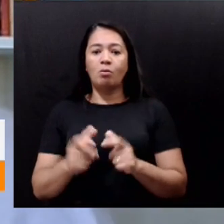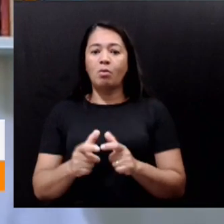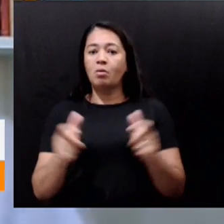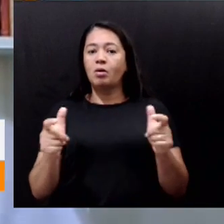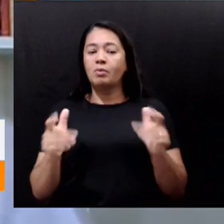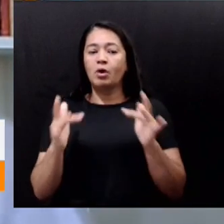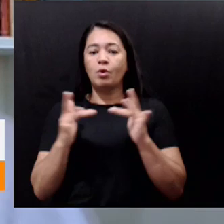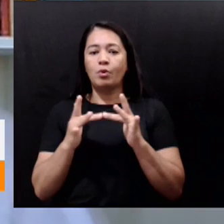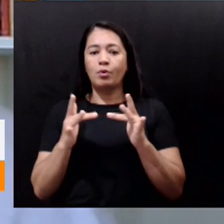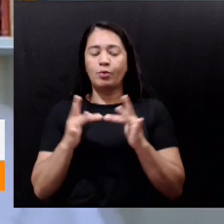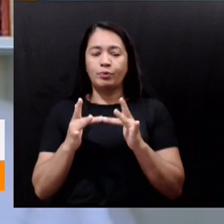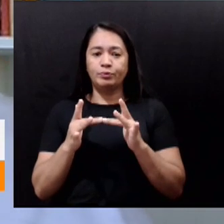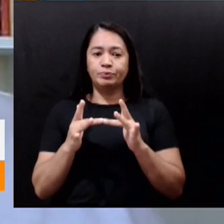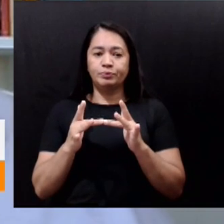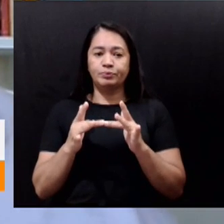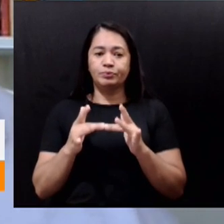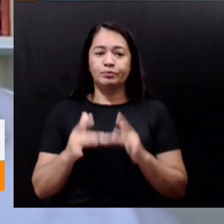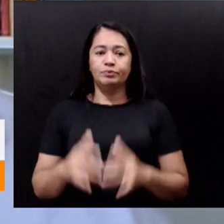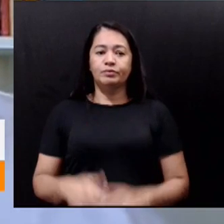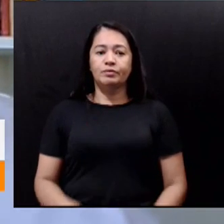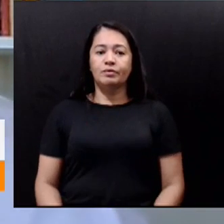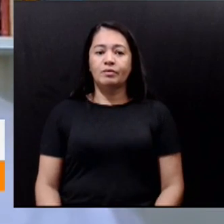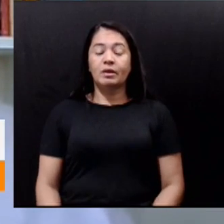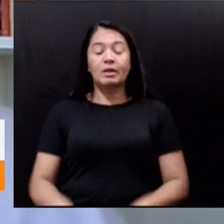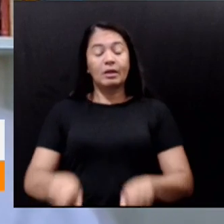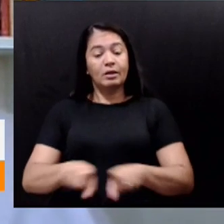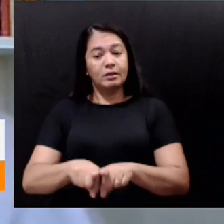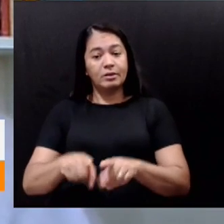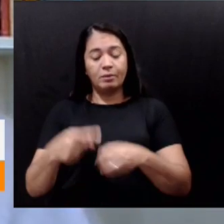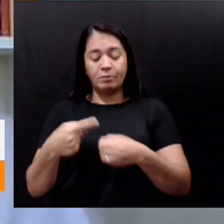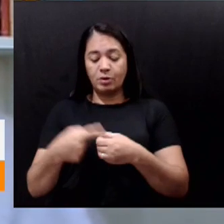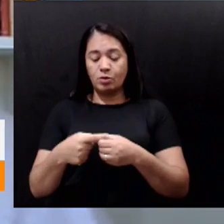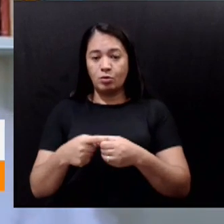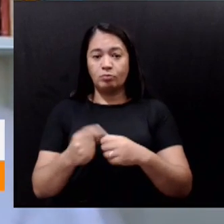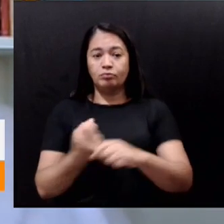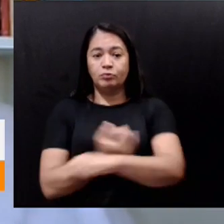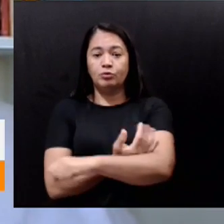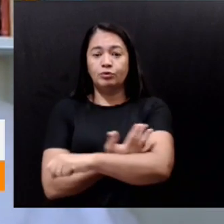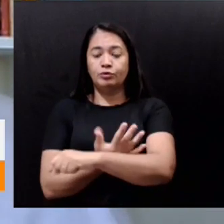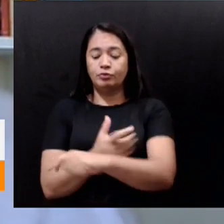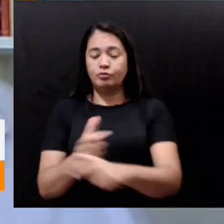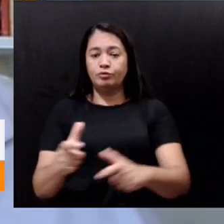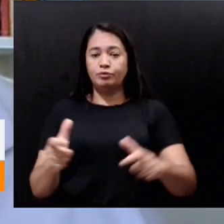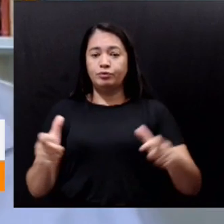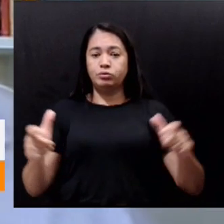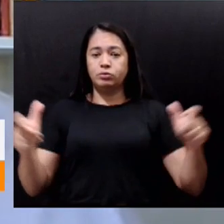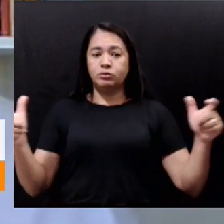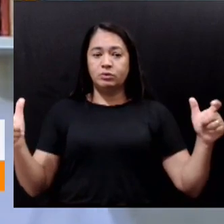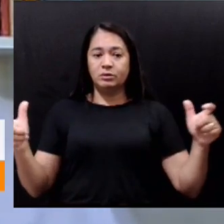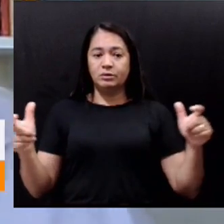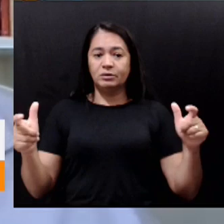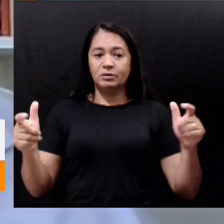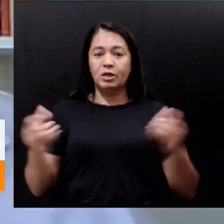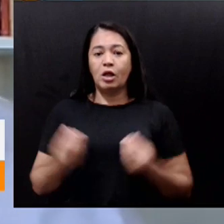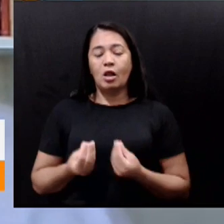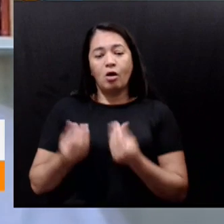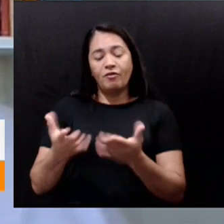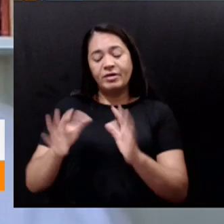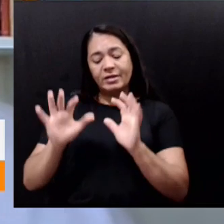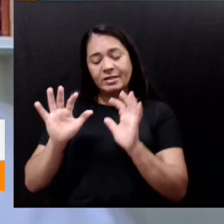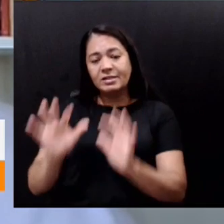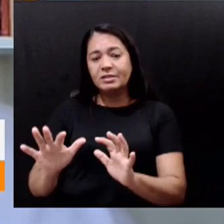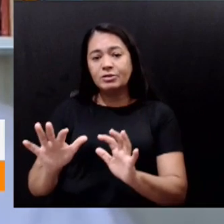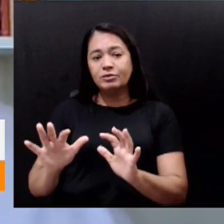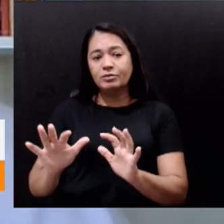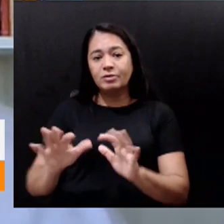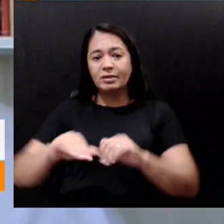E a própria expansão urbana, ela acaba propiciando esse tipo de distância, essa fragmentação, essa separação